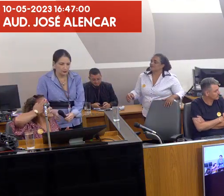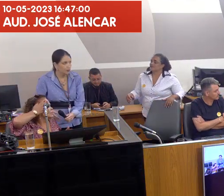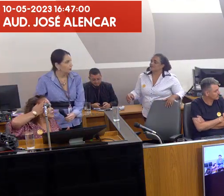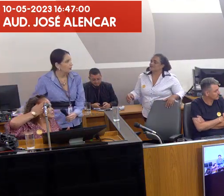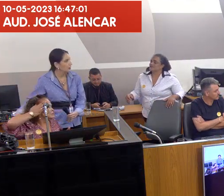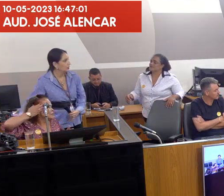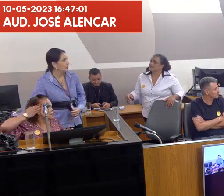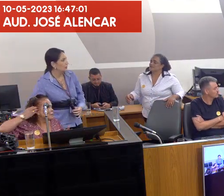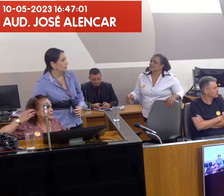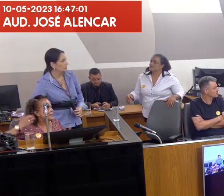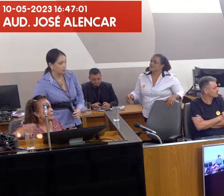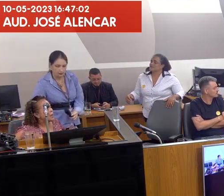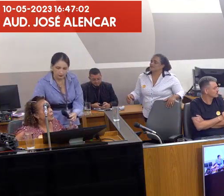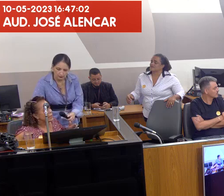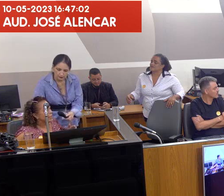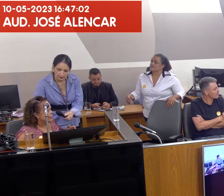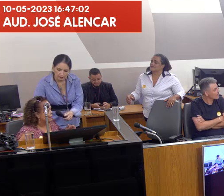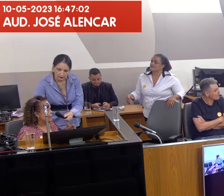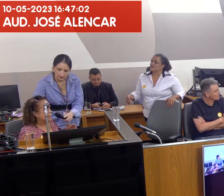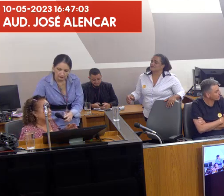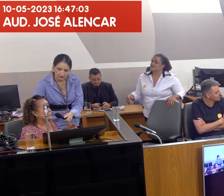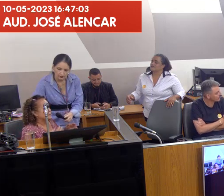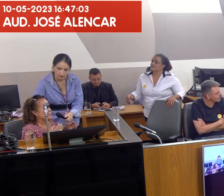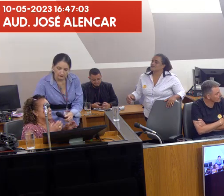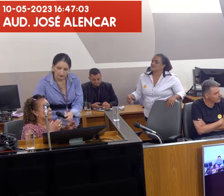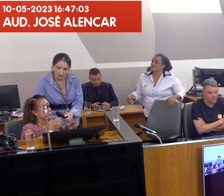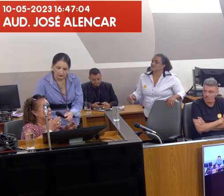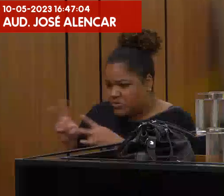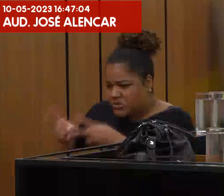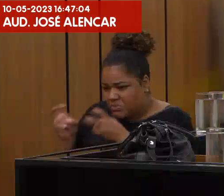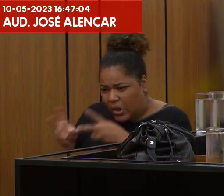não estamos aqui explorando o sofrimento de ninguém